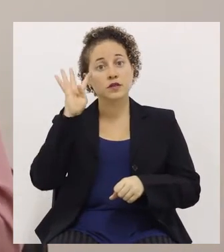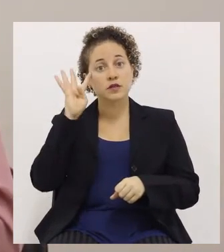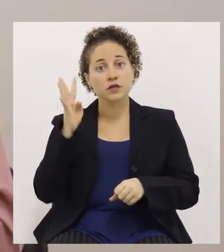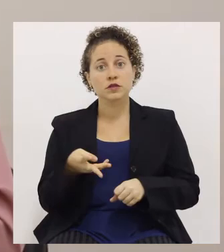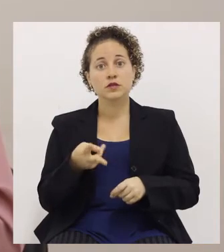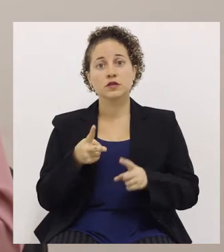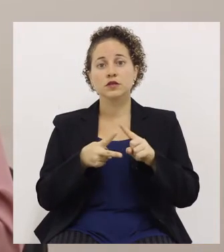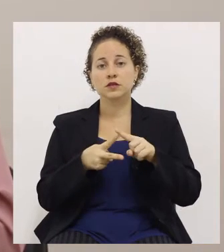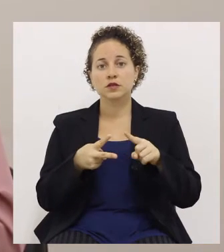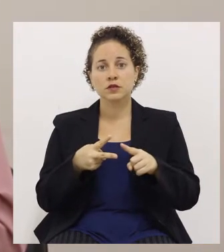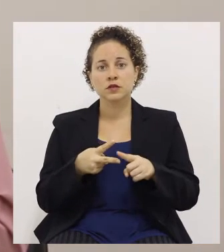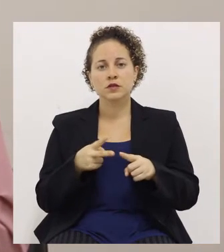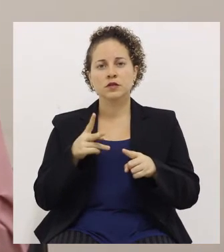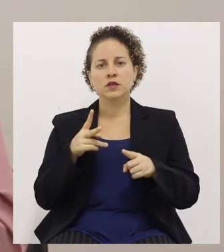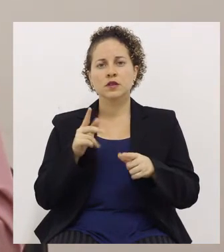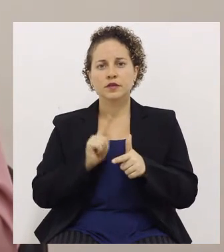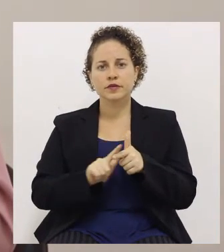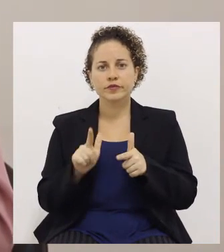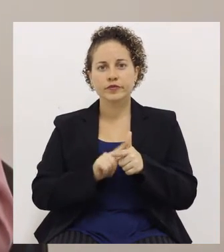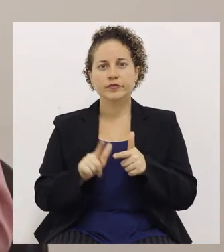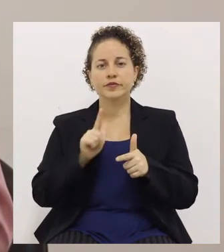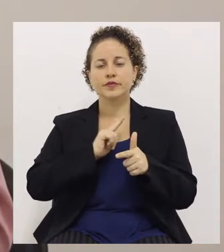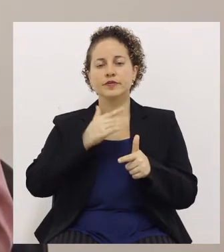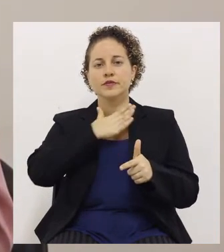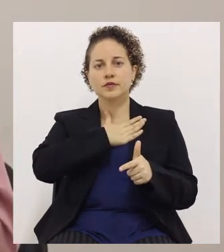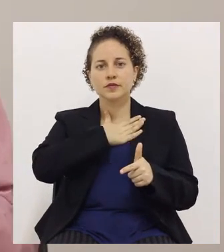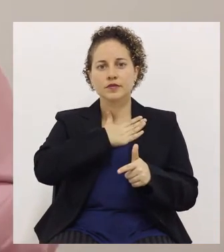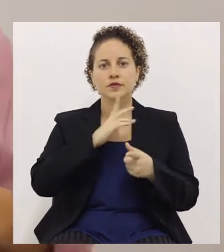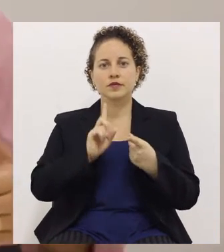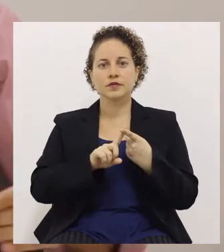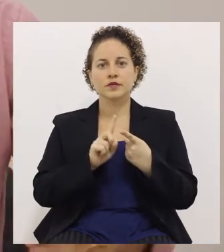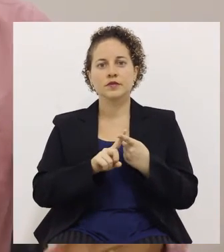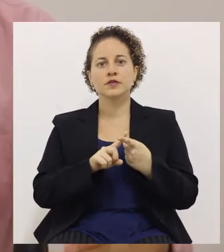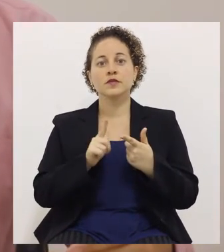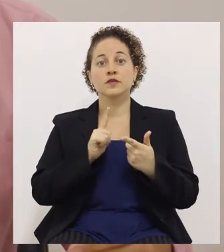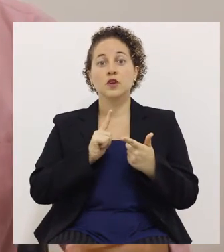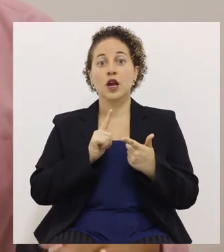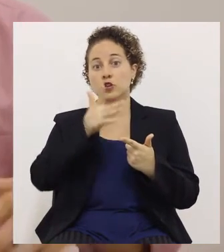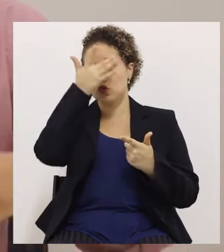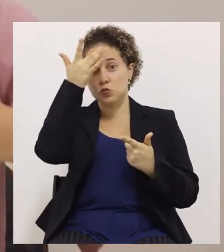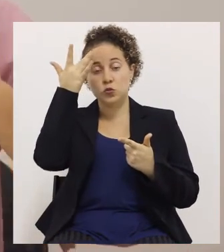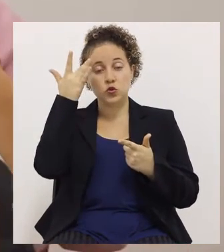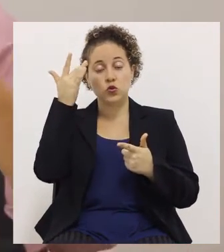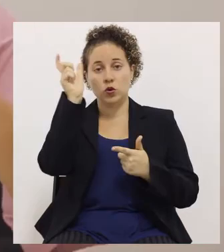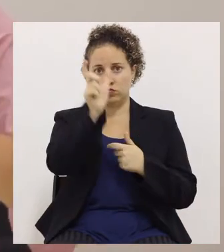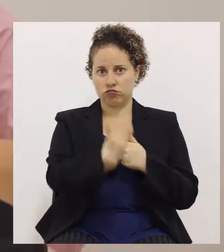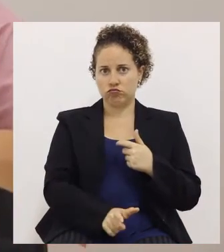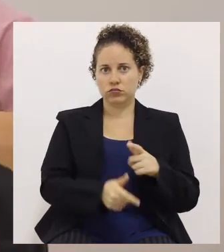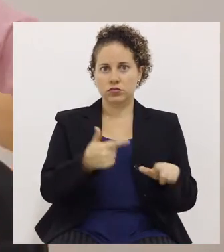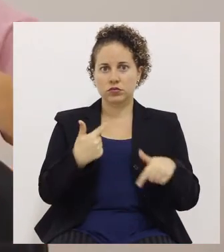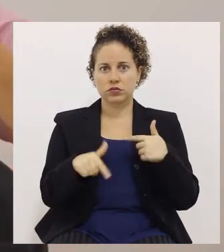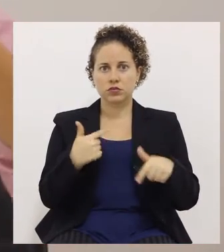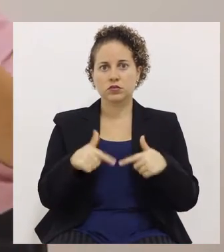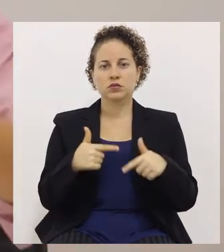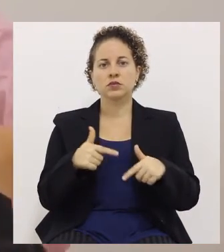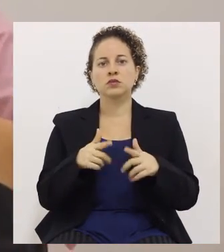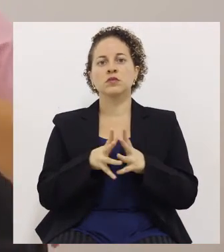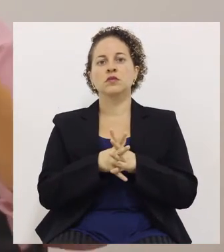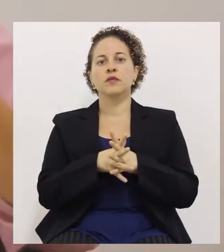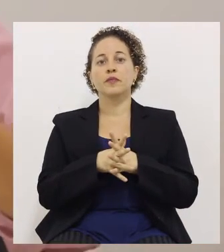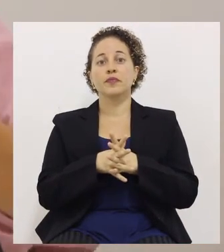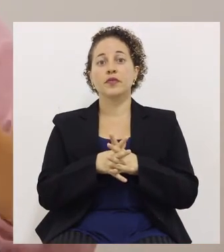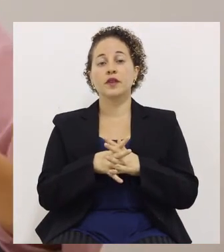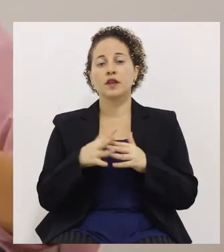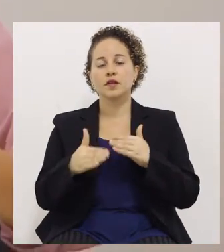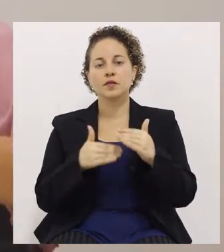caso, na solução integrativa de problemas, o indivíduo sai satisfeito, a organização mantém um colaborador altamente especializado, altamente dedicado, que